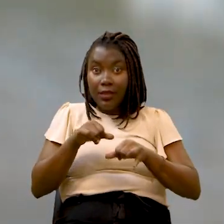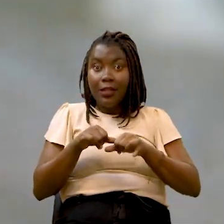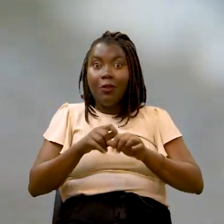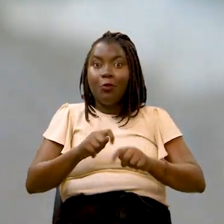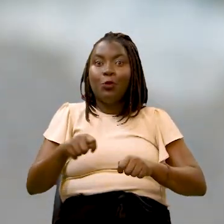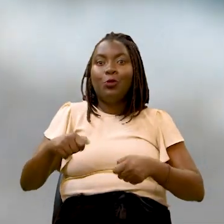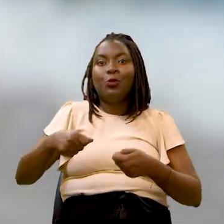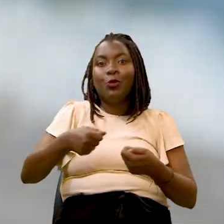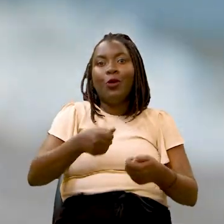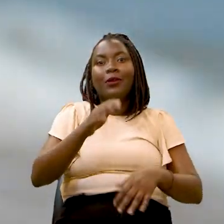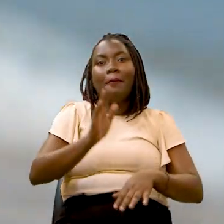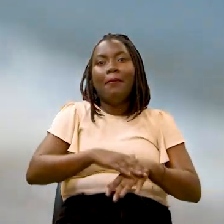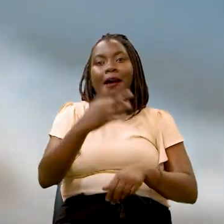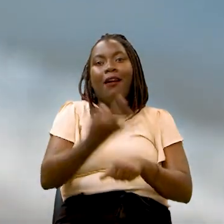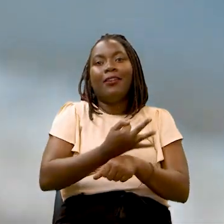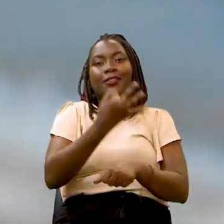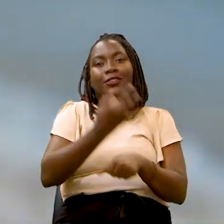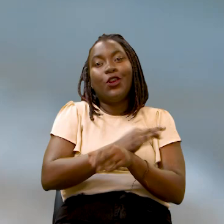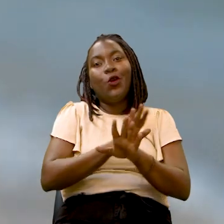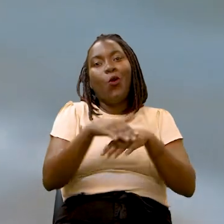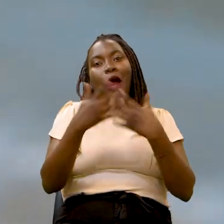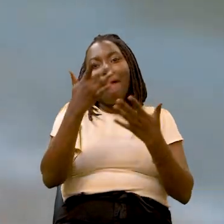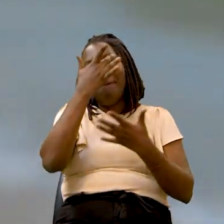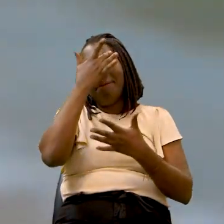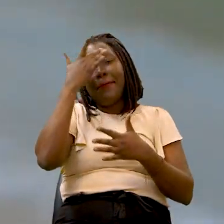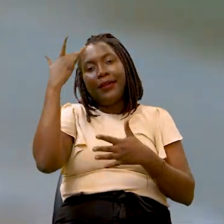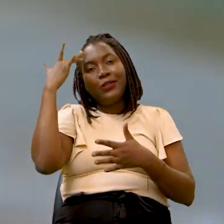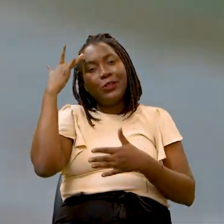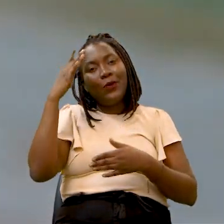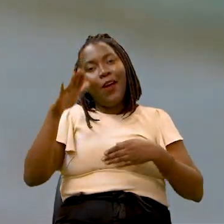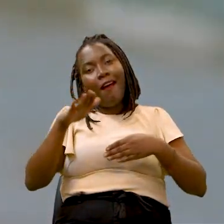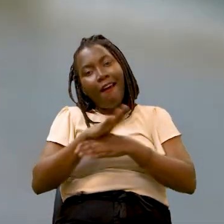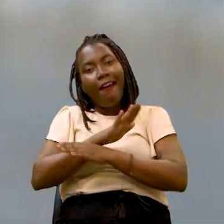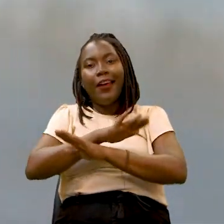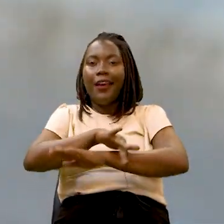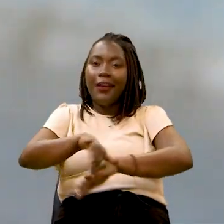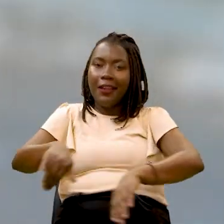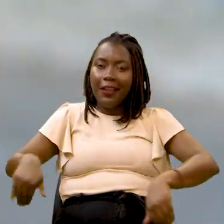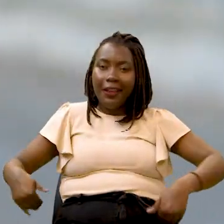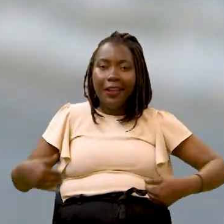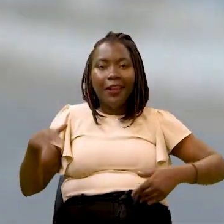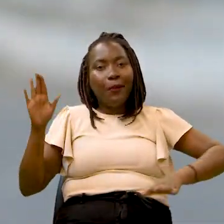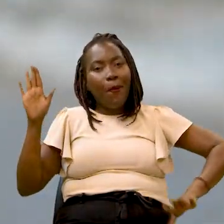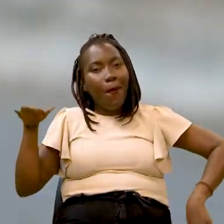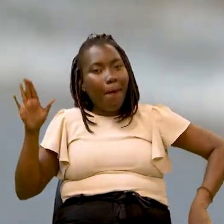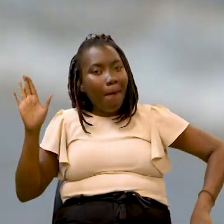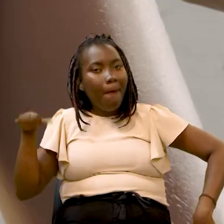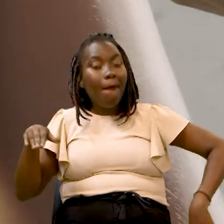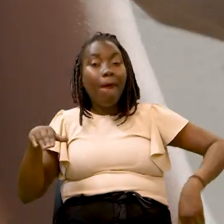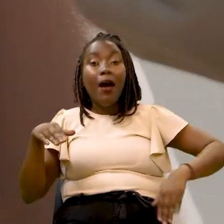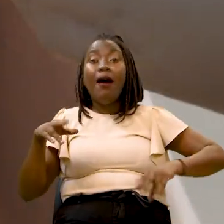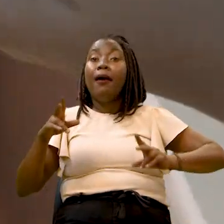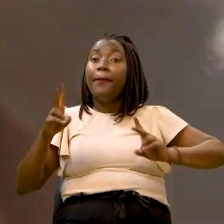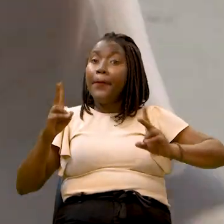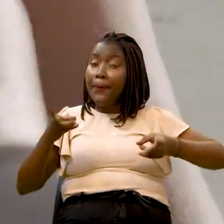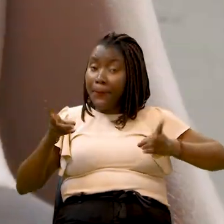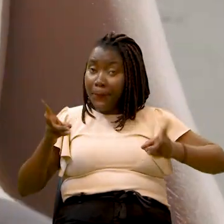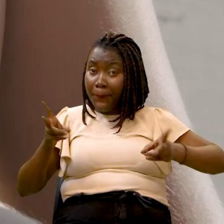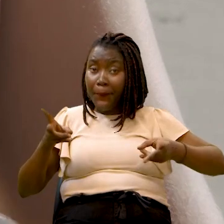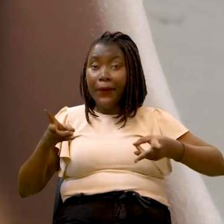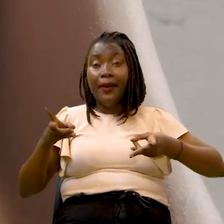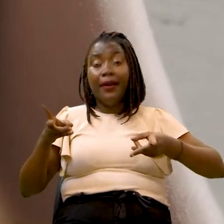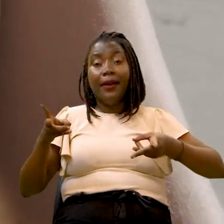que torna mais resistente quando a pessoa entra na piscina, entra no mar, ainda